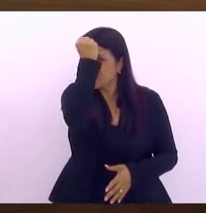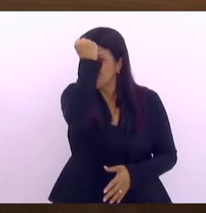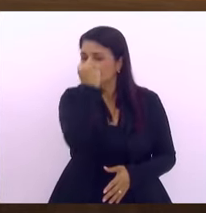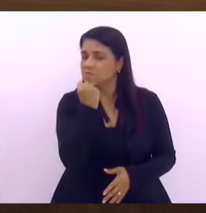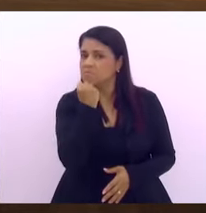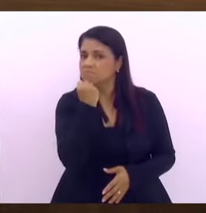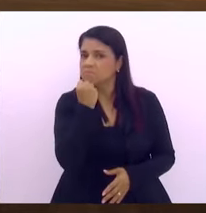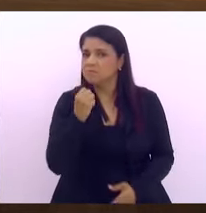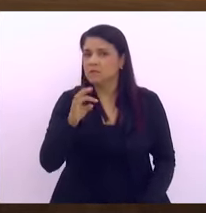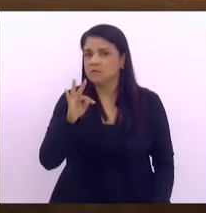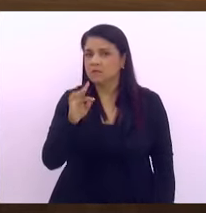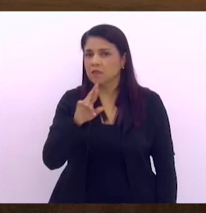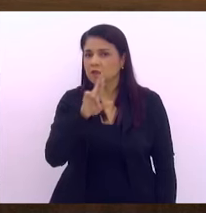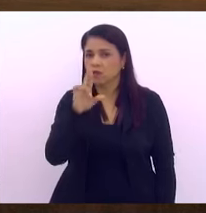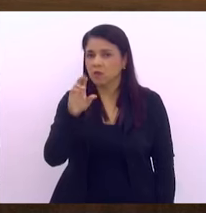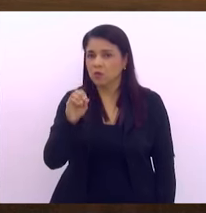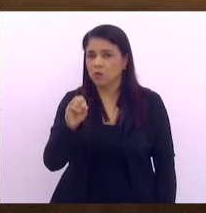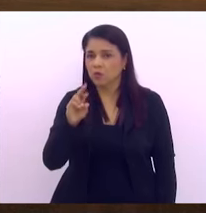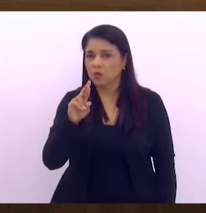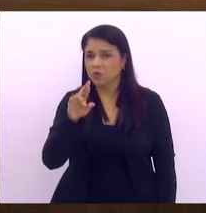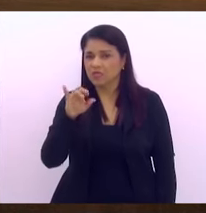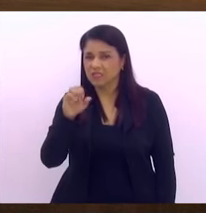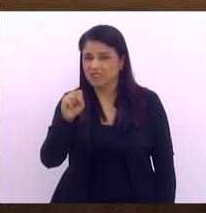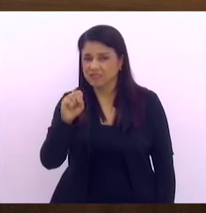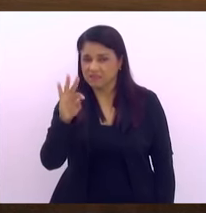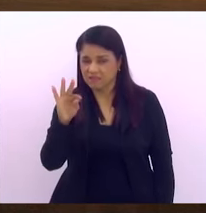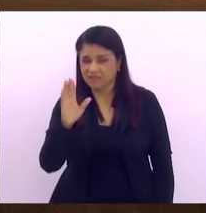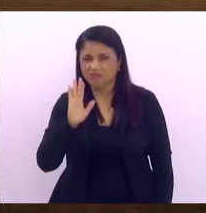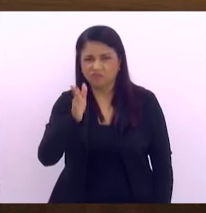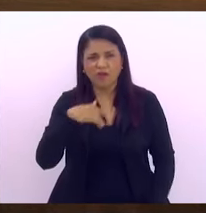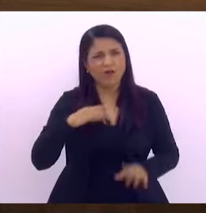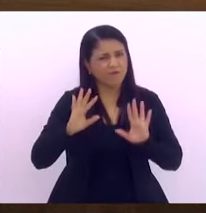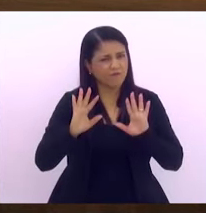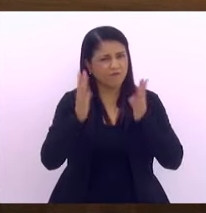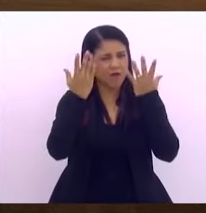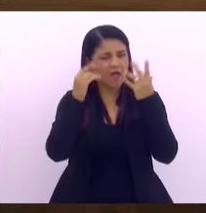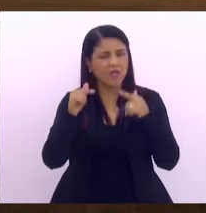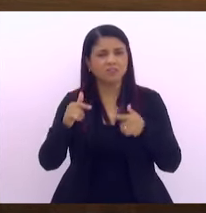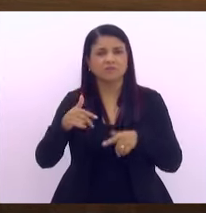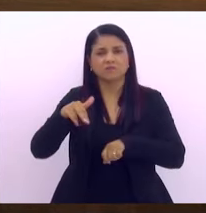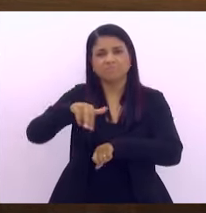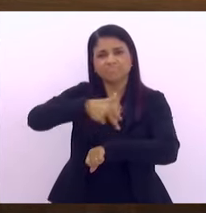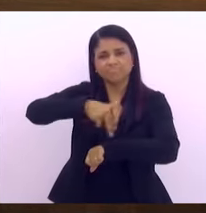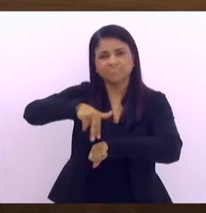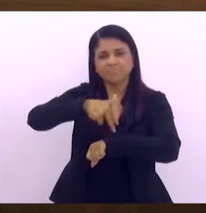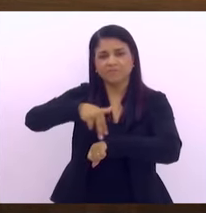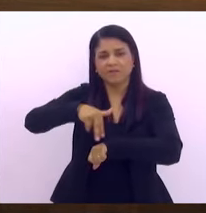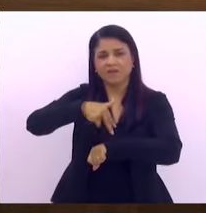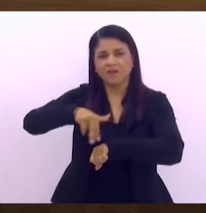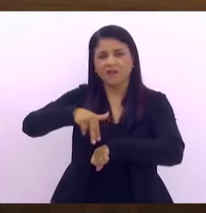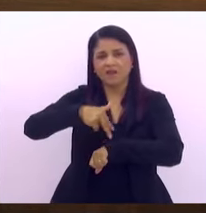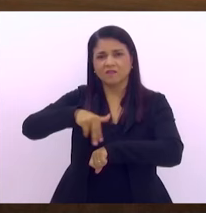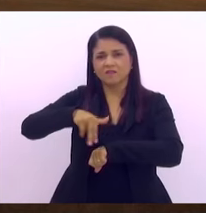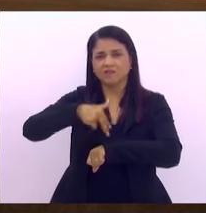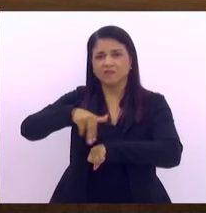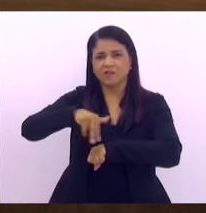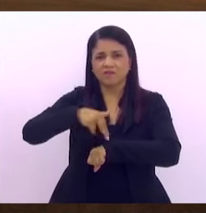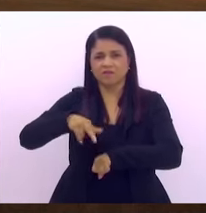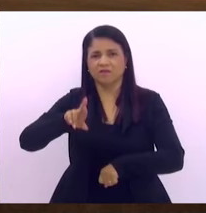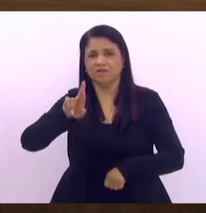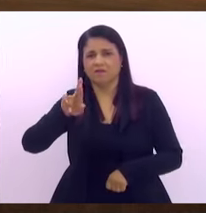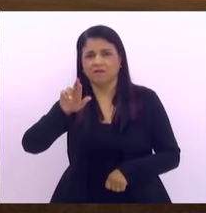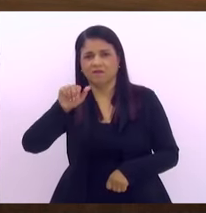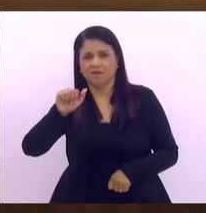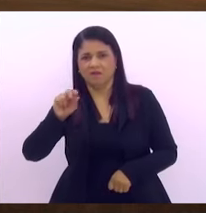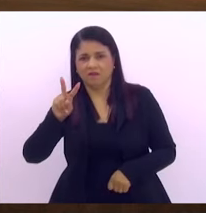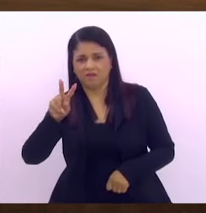jovem do que eu, já deve ter ido a uma festa rave. O Rio Centro, por exemplo, faz festa rave. O senhor já deve ter ido, os seus filhos, eu não